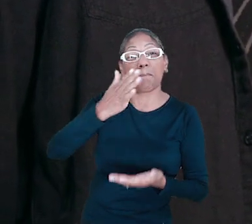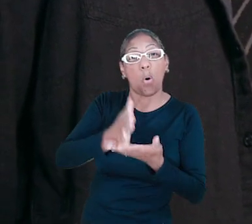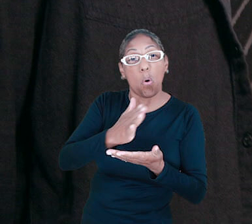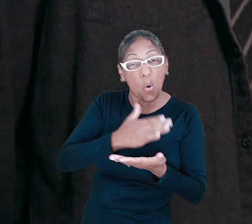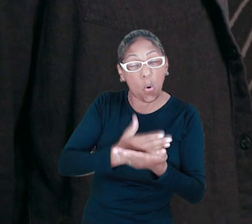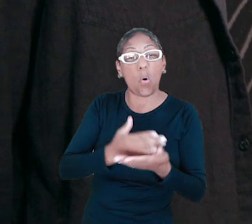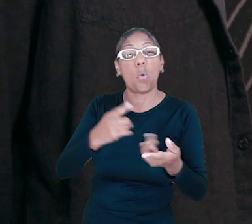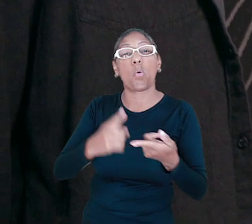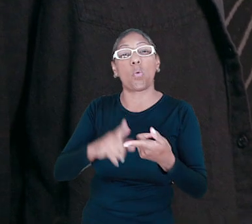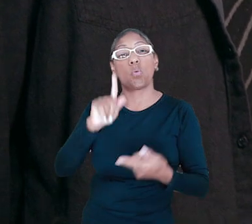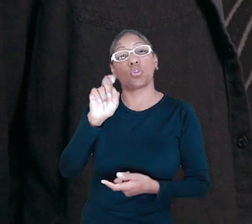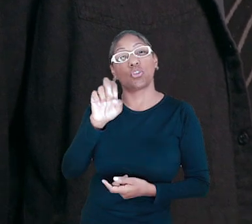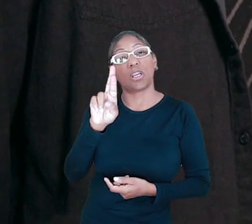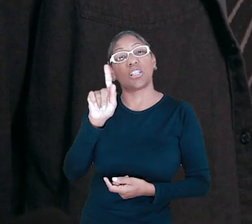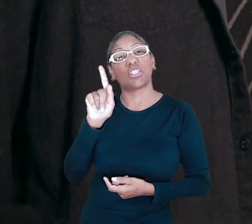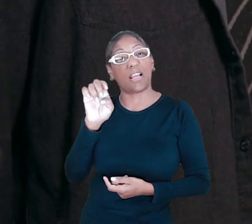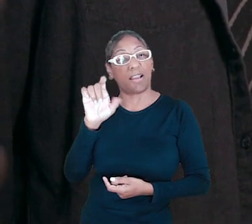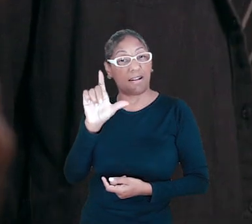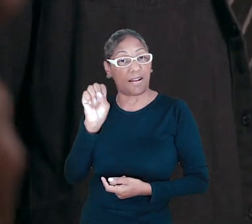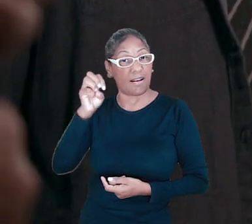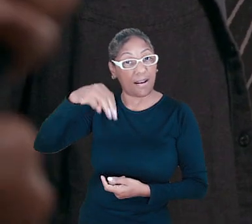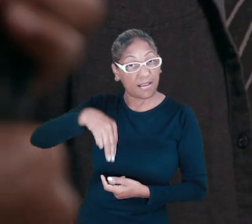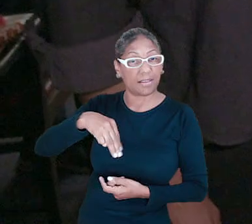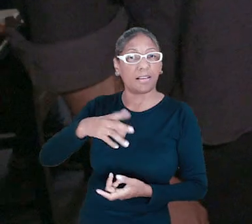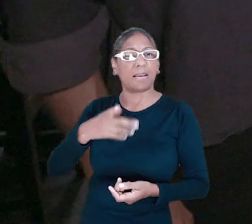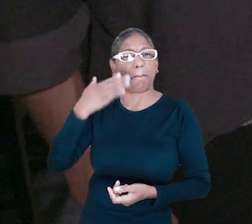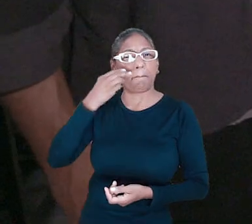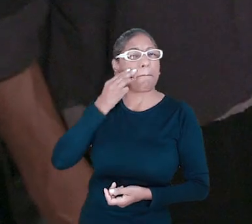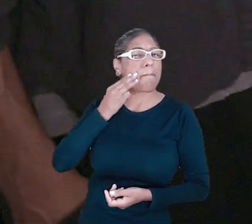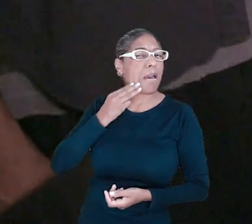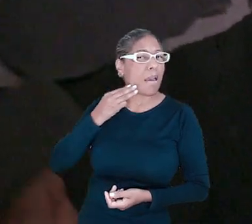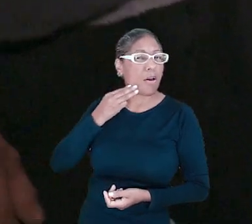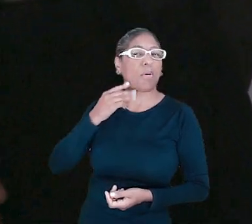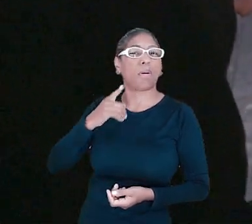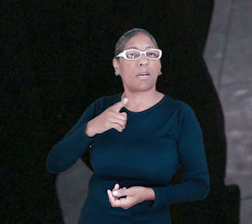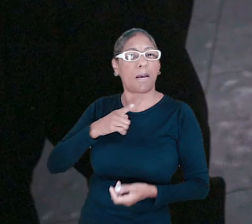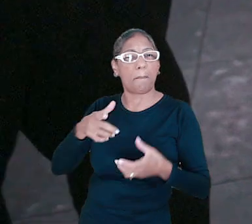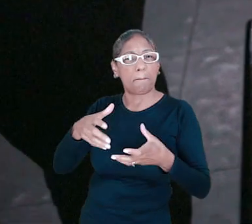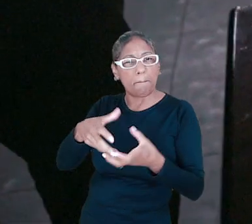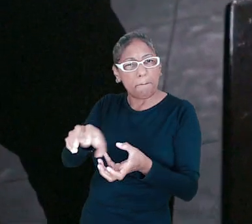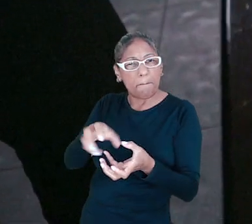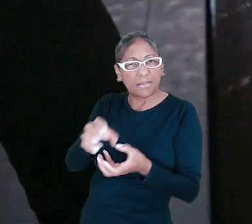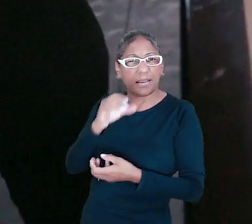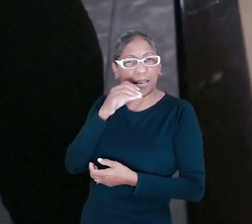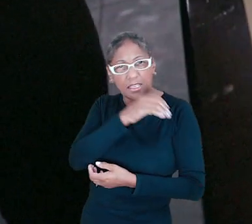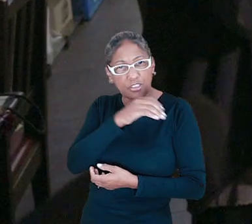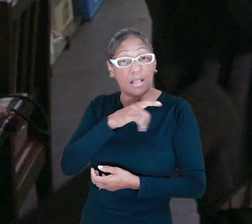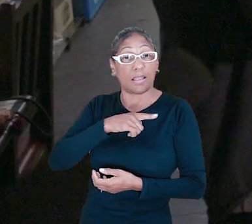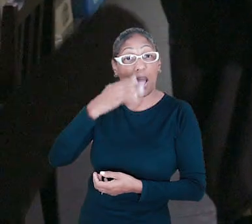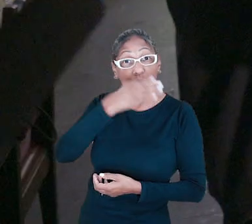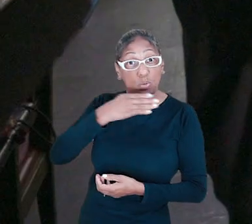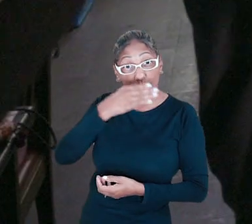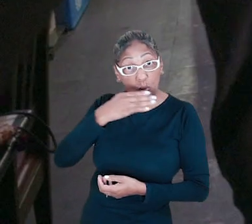pó de soja torrado, gergelim e maisena. Certo. E esse aqui é um tipo um melzinho que a gente fala, que é porque a massa fica meio morna.